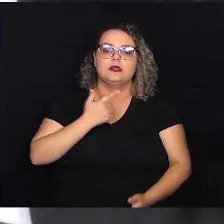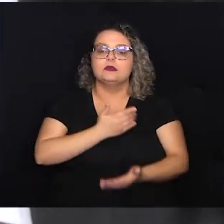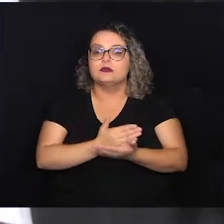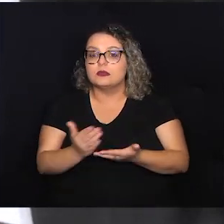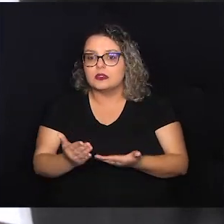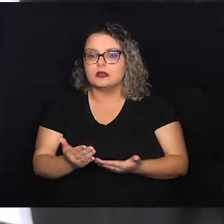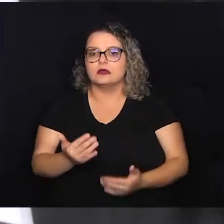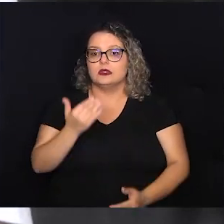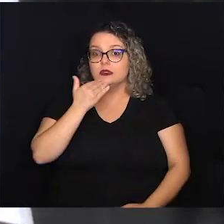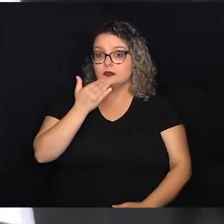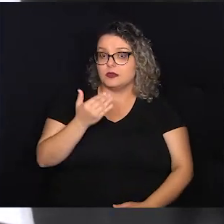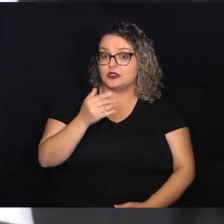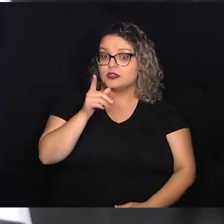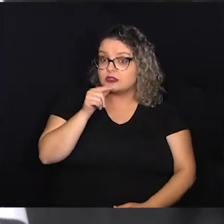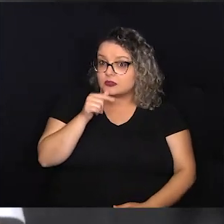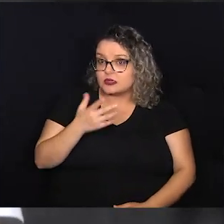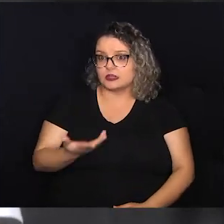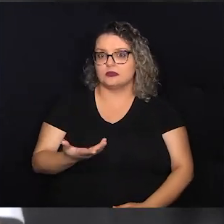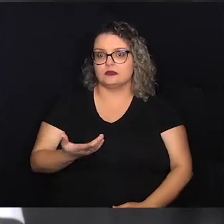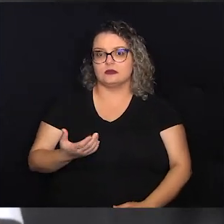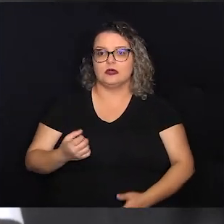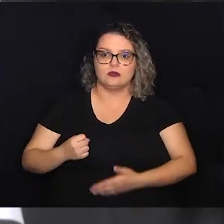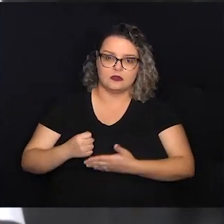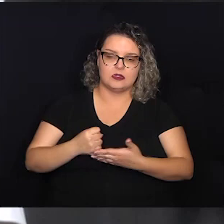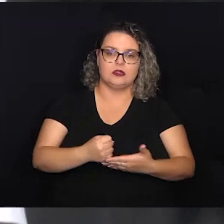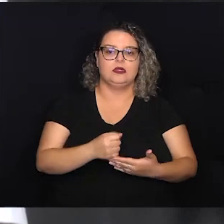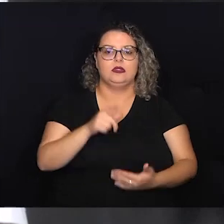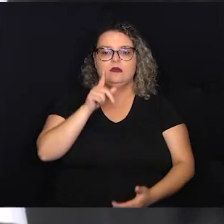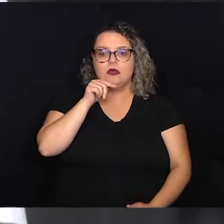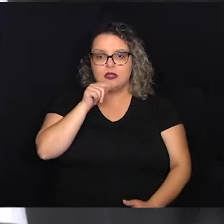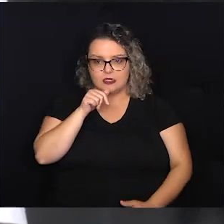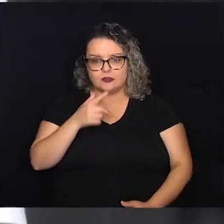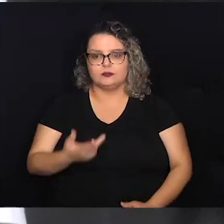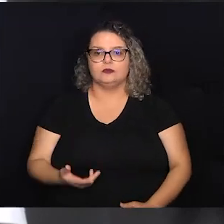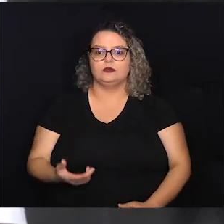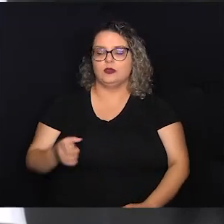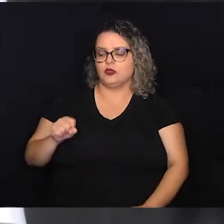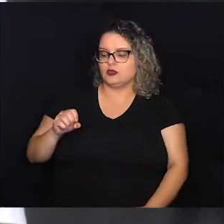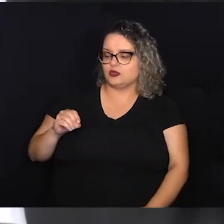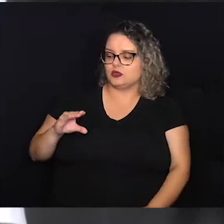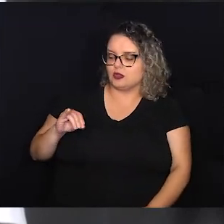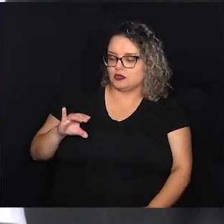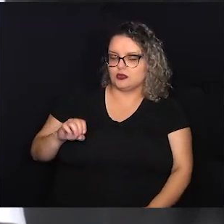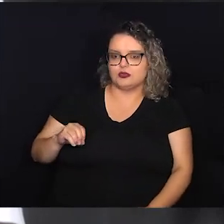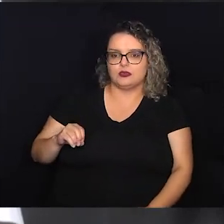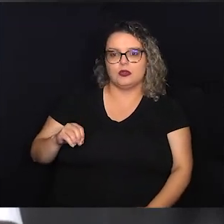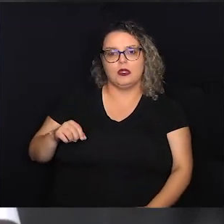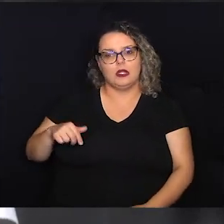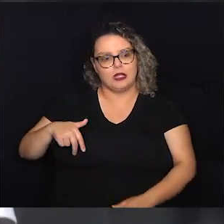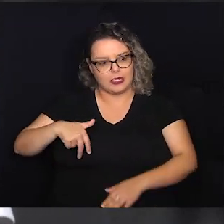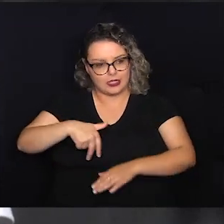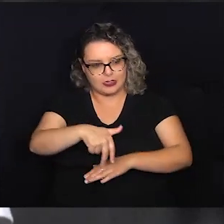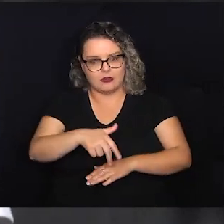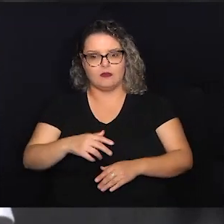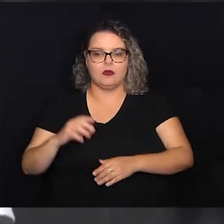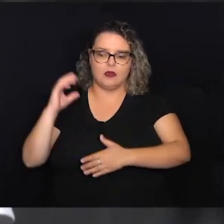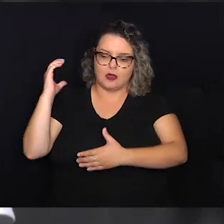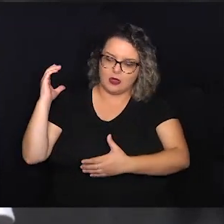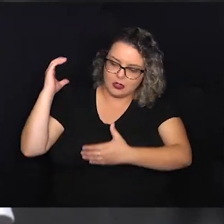salão que era da minha sogra, nós começamos ali. Ele veio, pediu uma água, foi levada a primeira água, esse